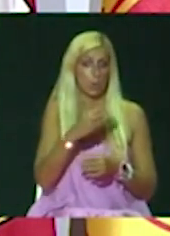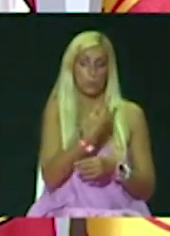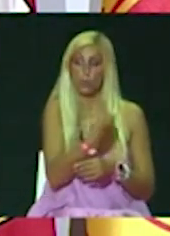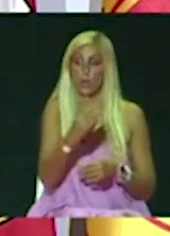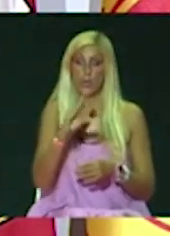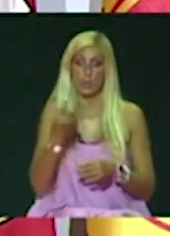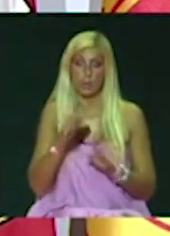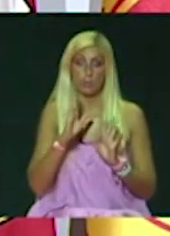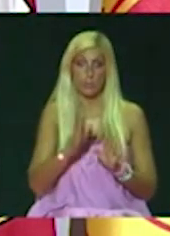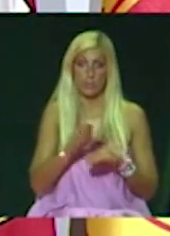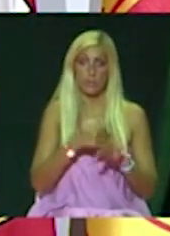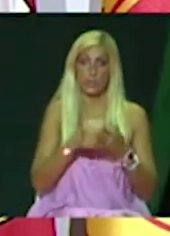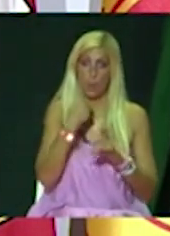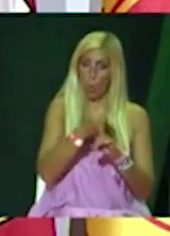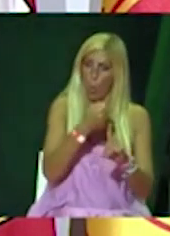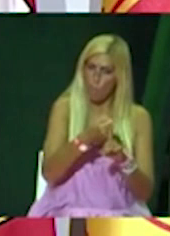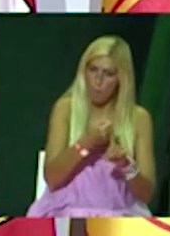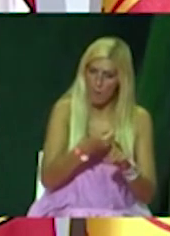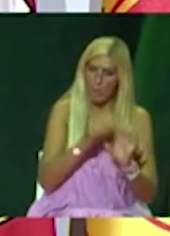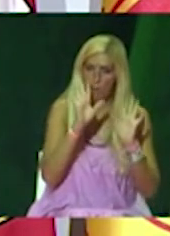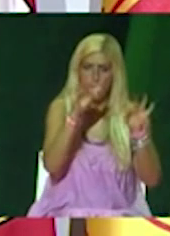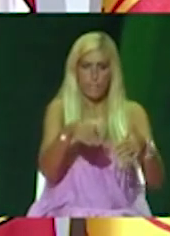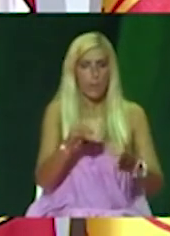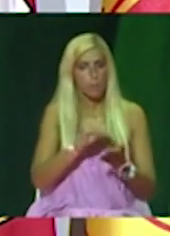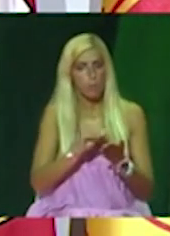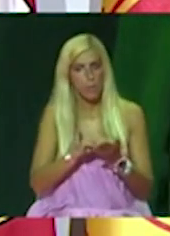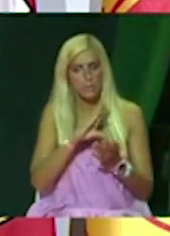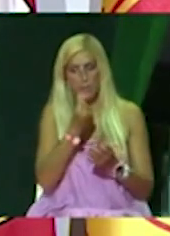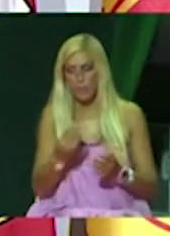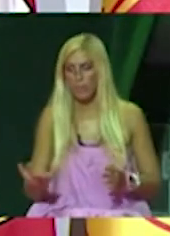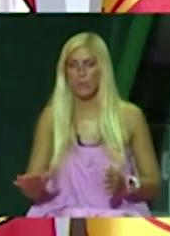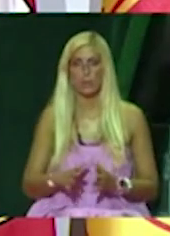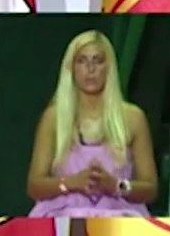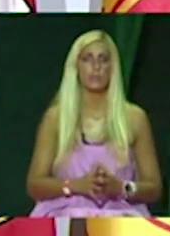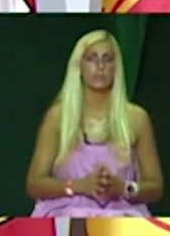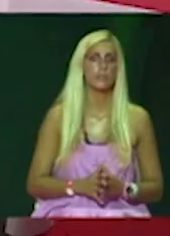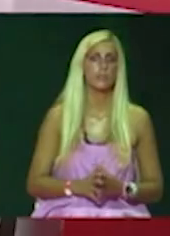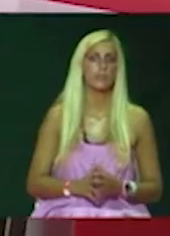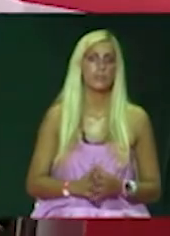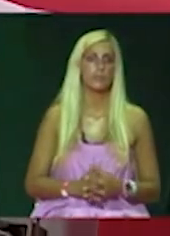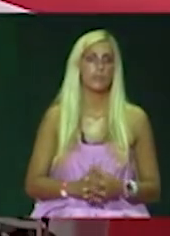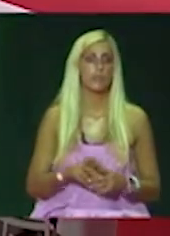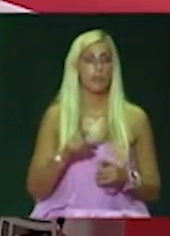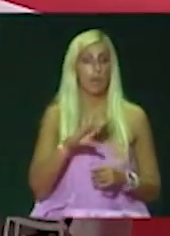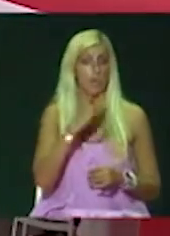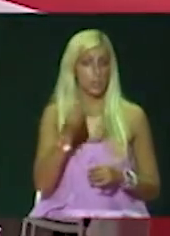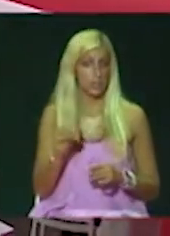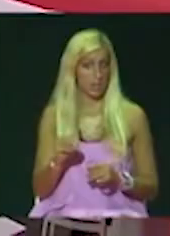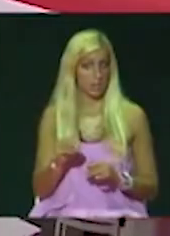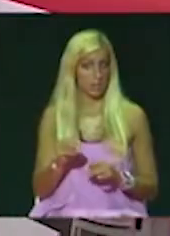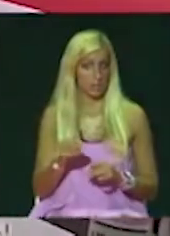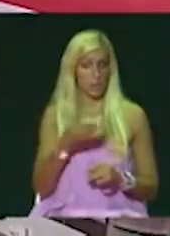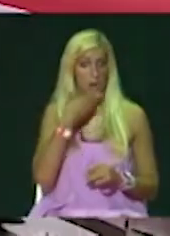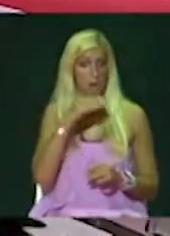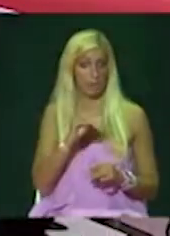que efetivamente fazer este combate de erradicação da pobreza infantil. E as crianças de mais de